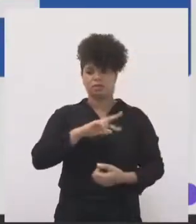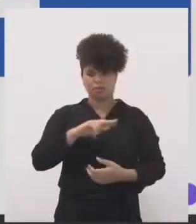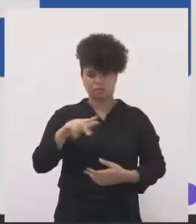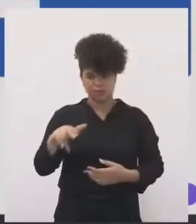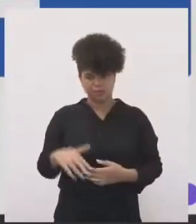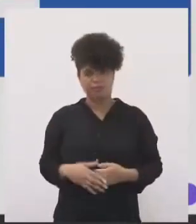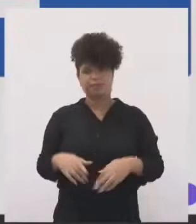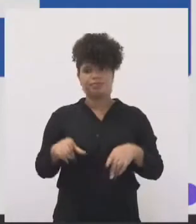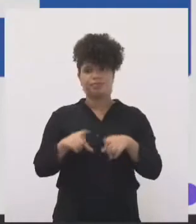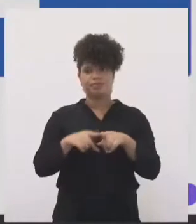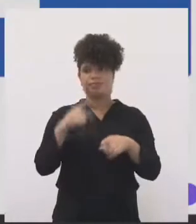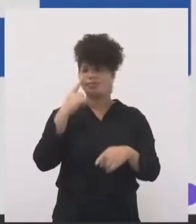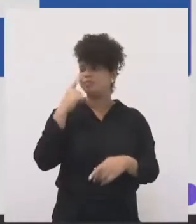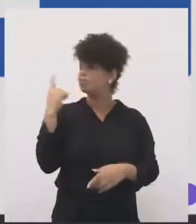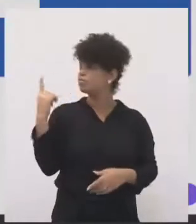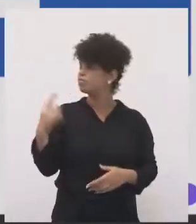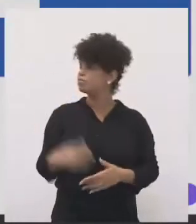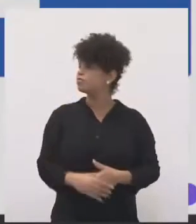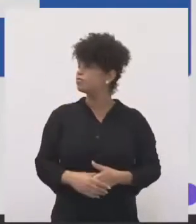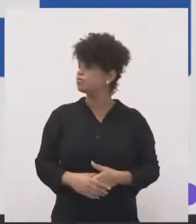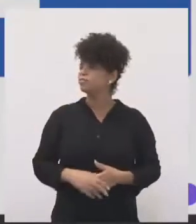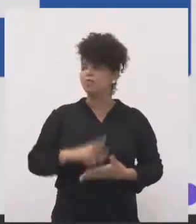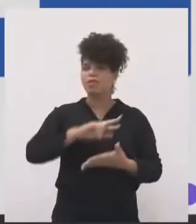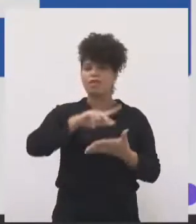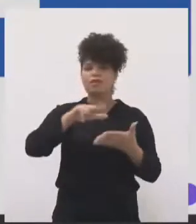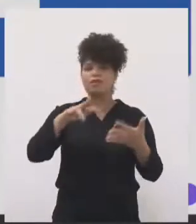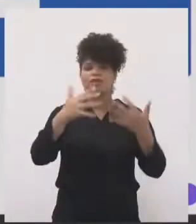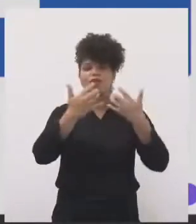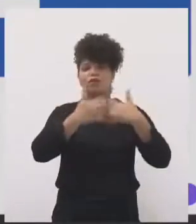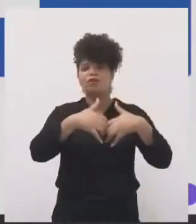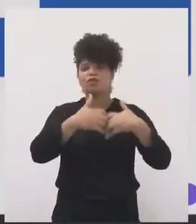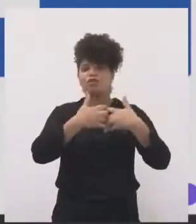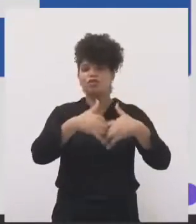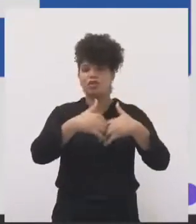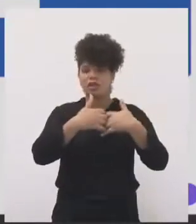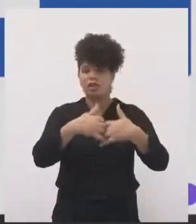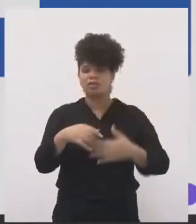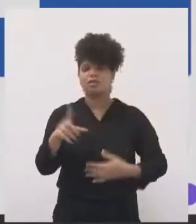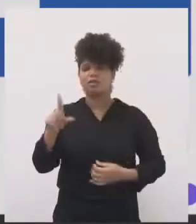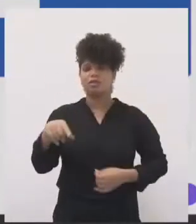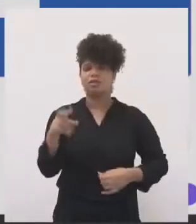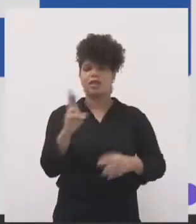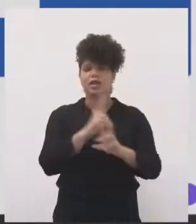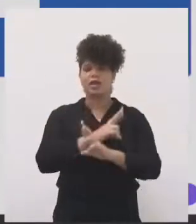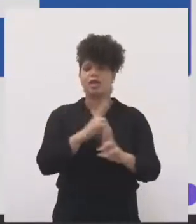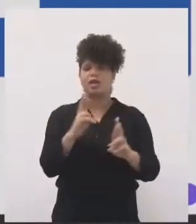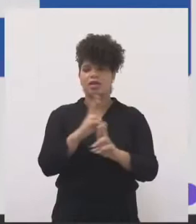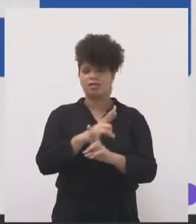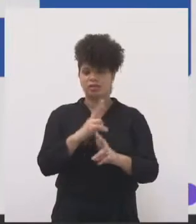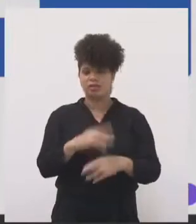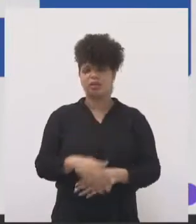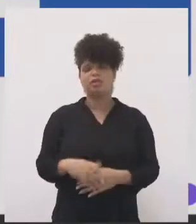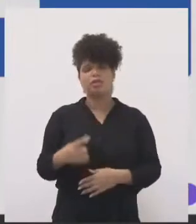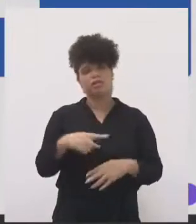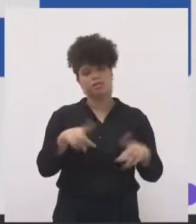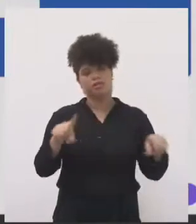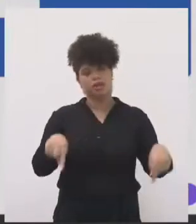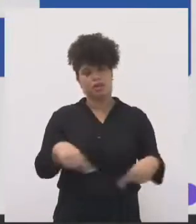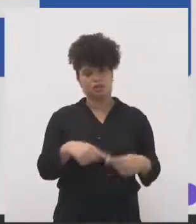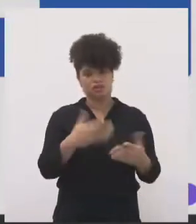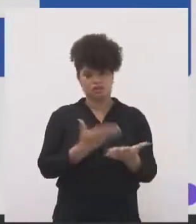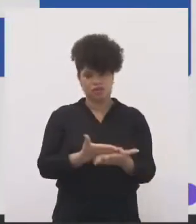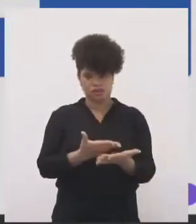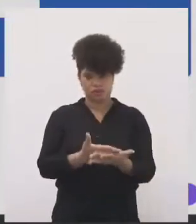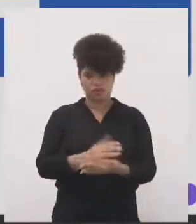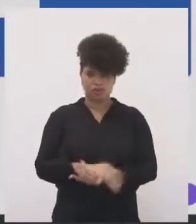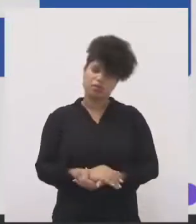os meus templates, já tem uma série de funcionalidades aqui que são relacionadas à minha sala de aula, tá? Eu vou falar